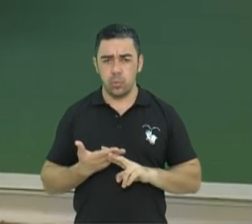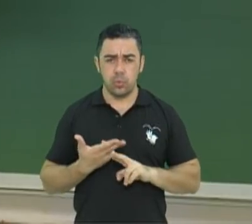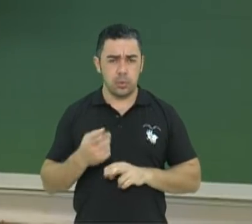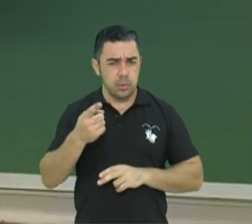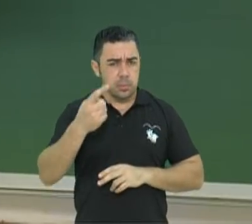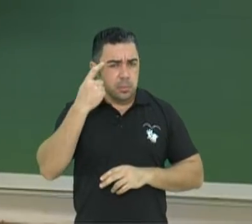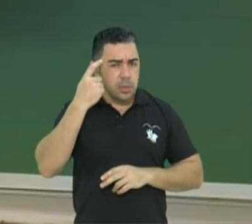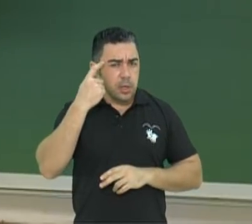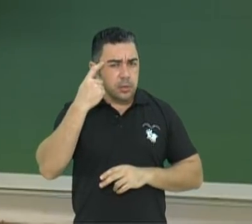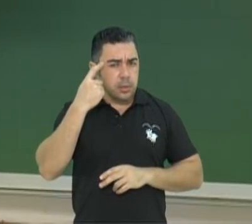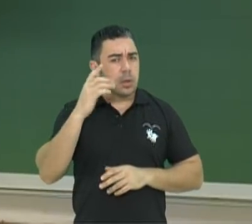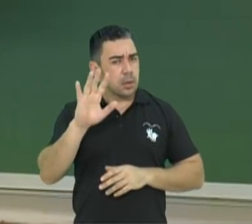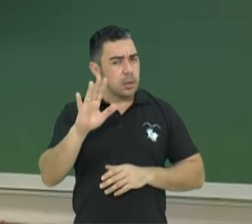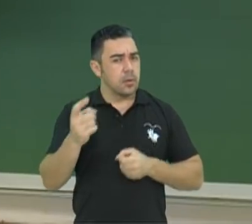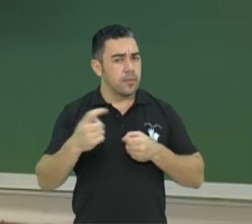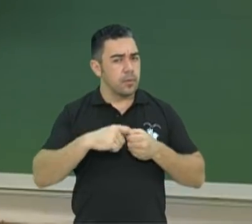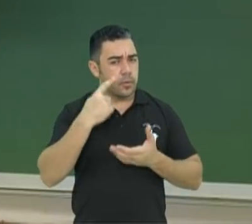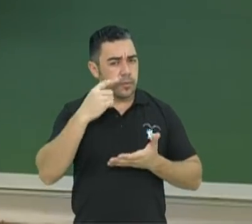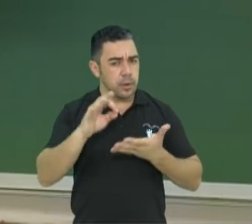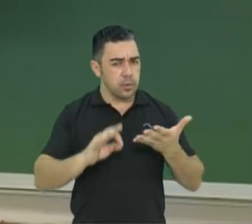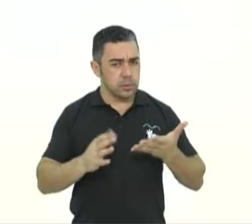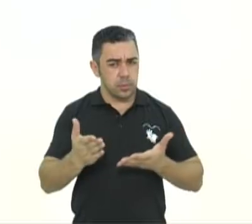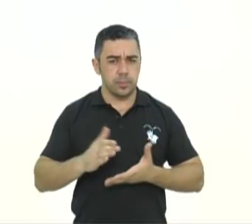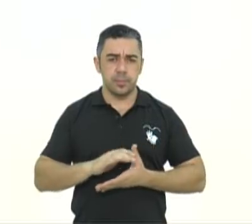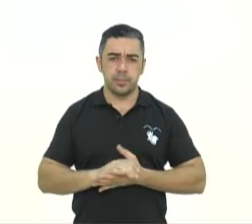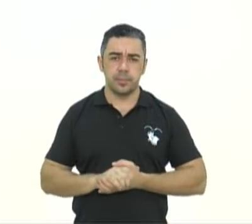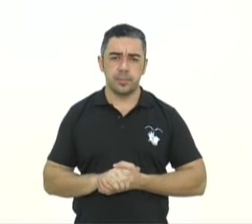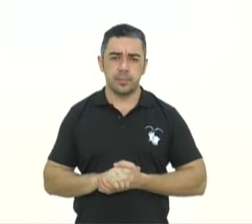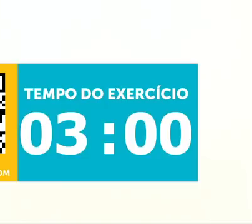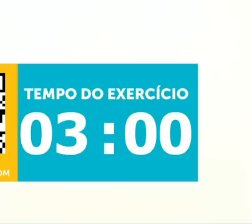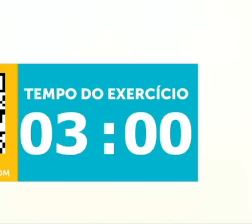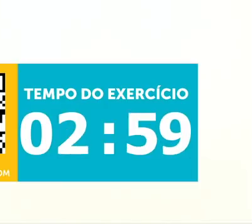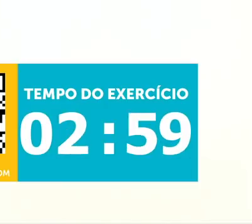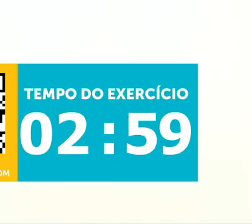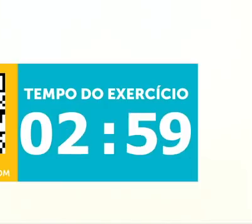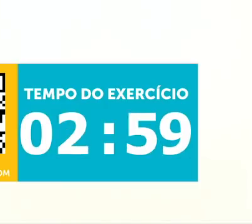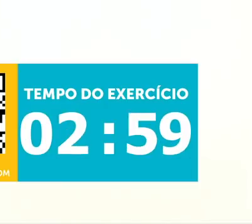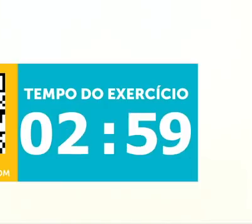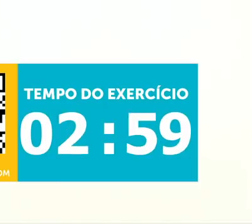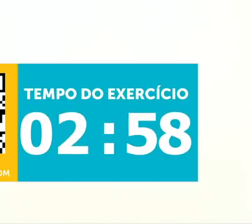uso? Pensa aqui um pouquinho e já voltamos.